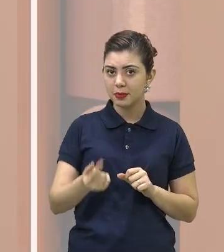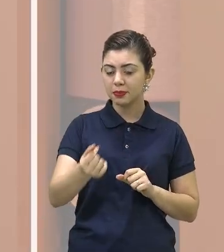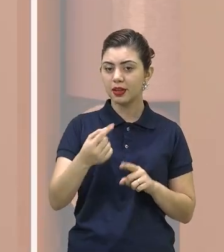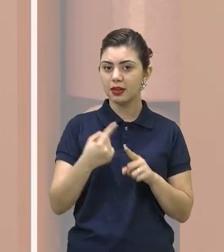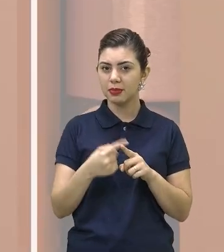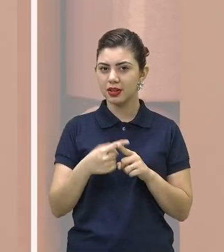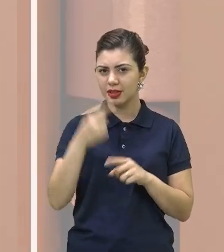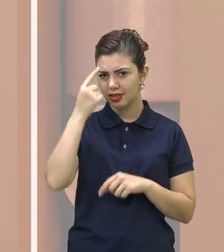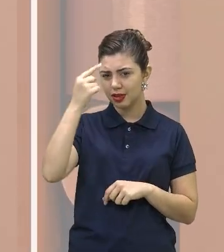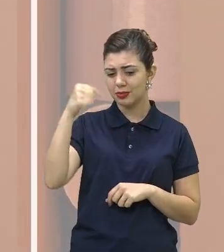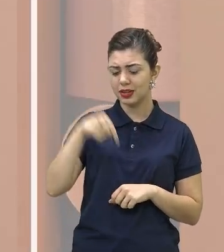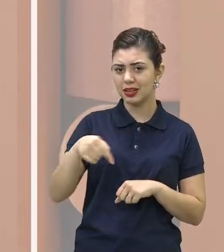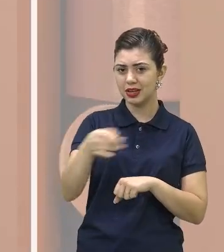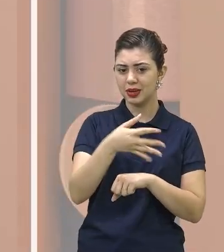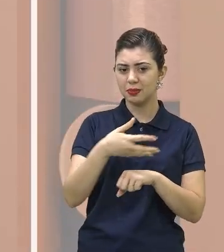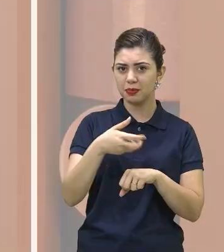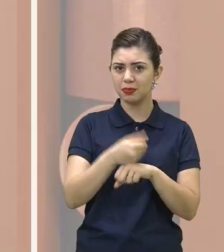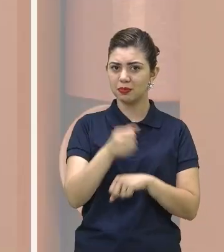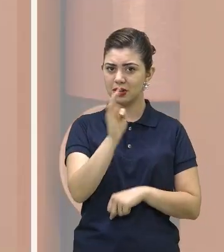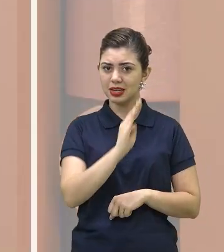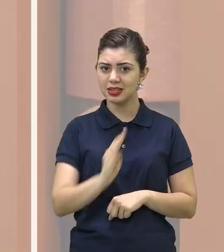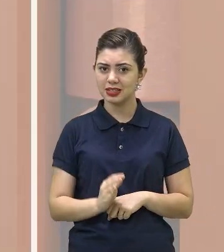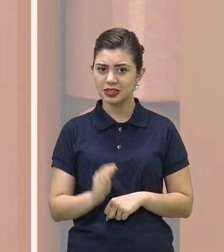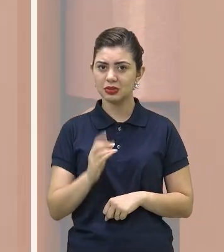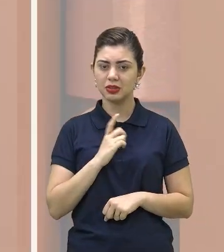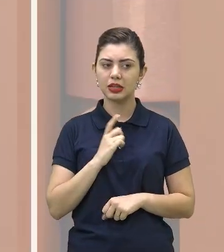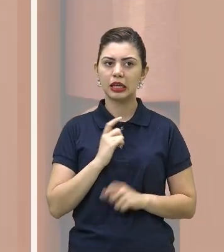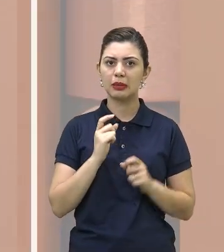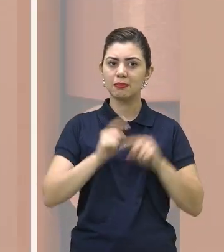ele é uma colônia que tem produtos que vendem